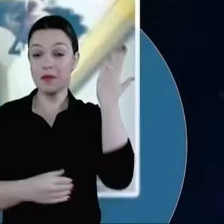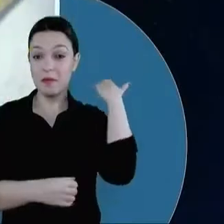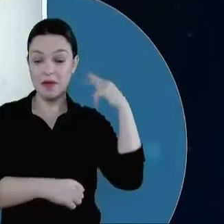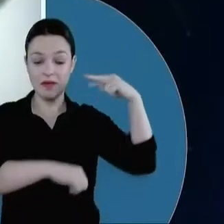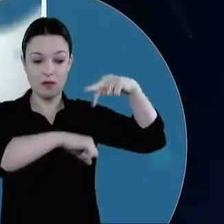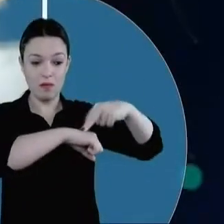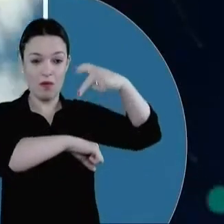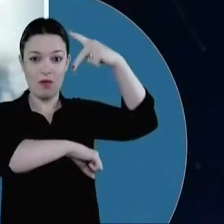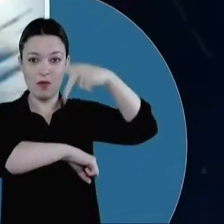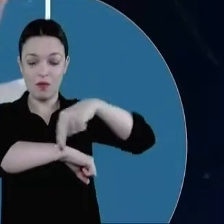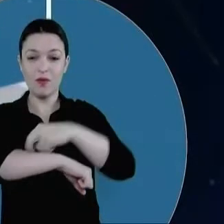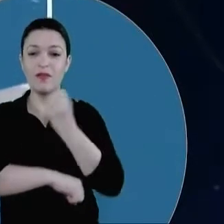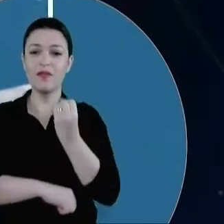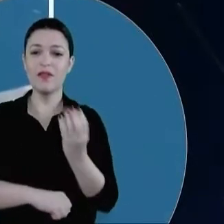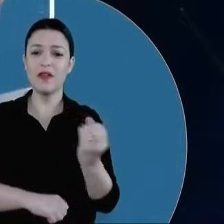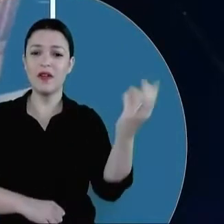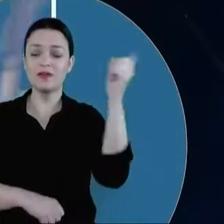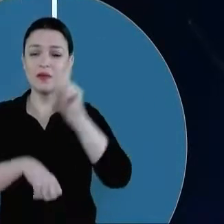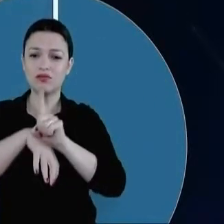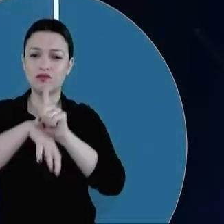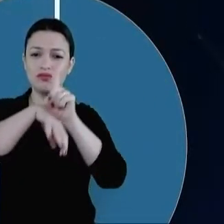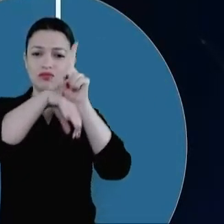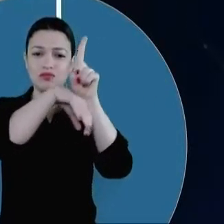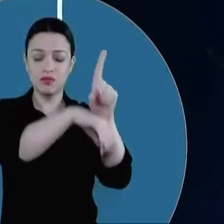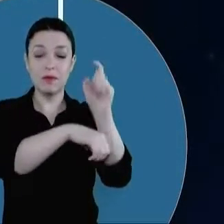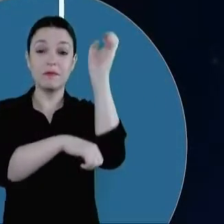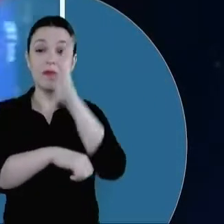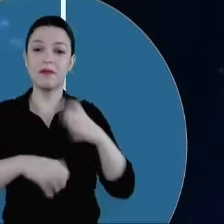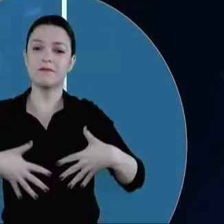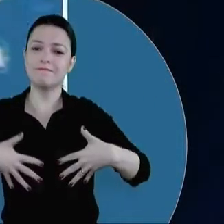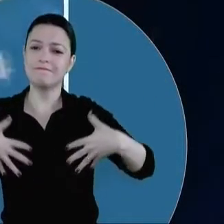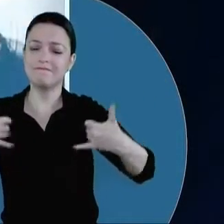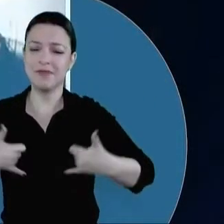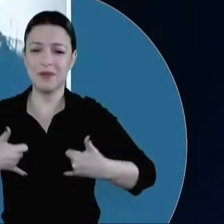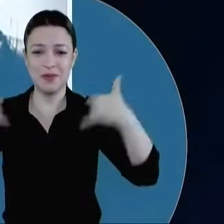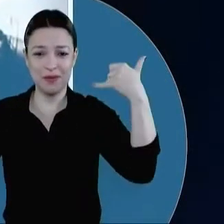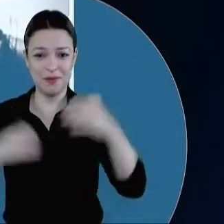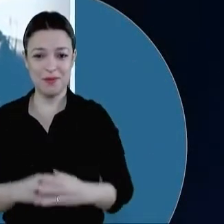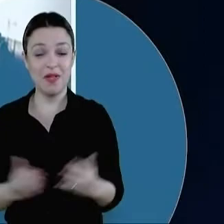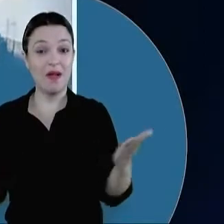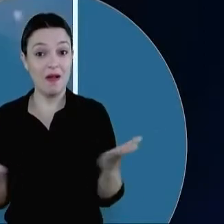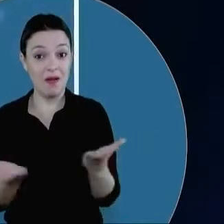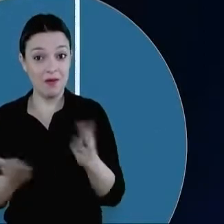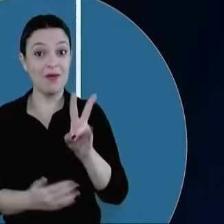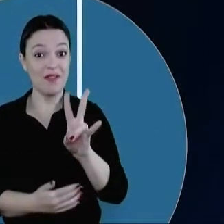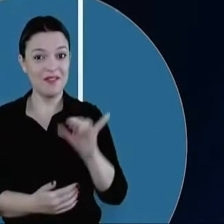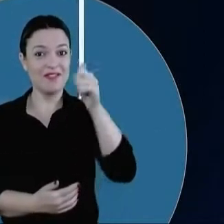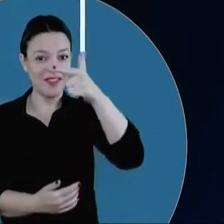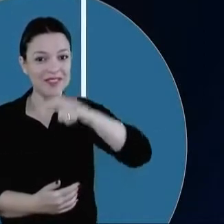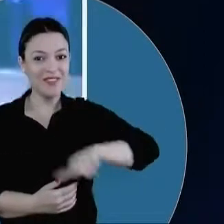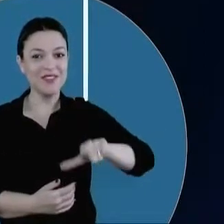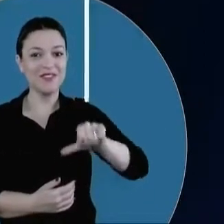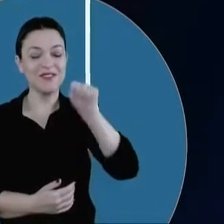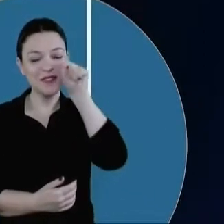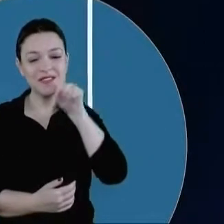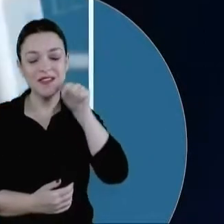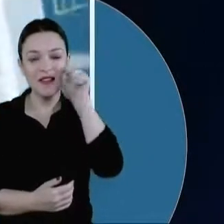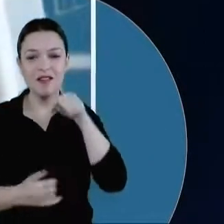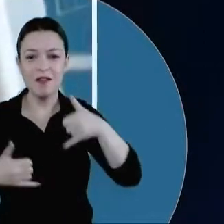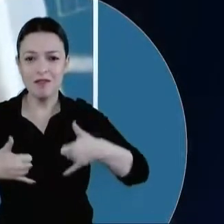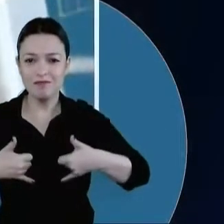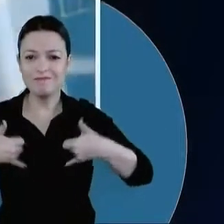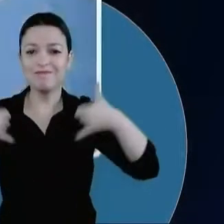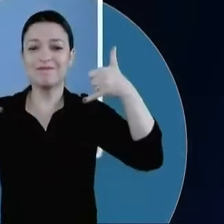Quando o astronauta Marcos Pontes viajou pelo espaço, ele encheu o Brasil de orgulho. Agora, como senador, vamos